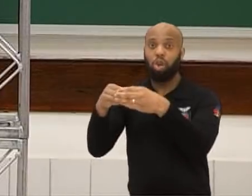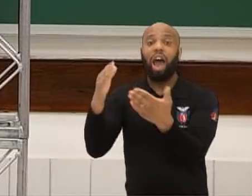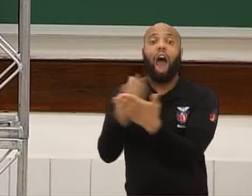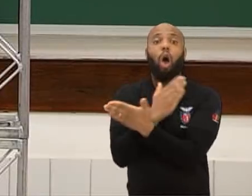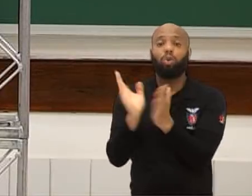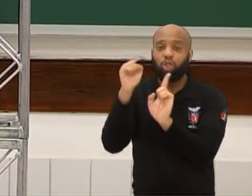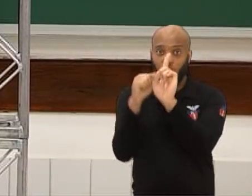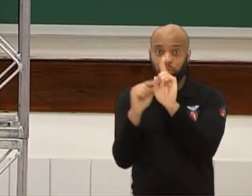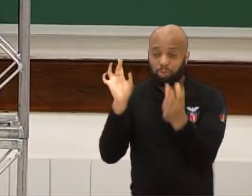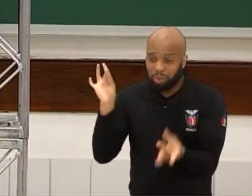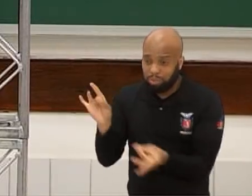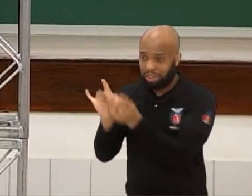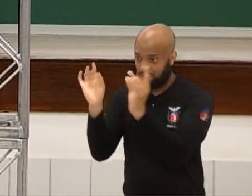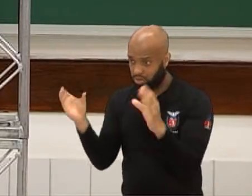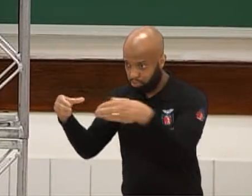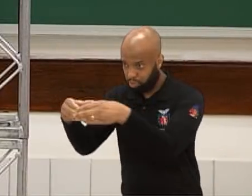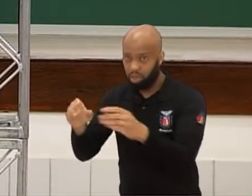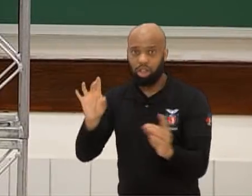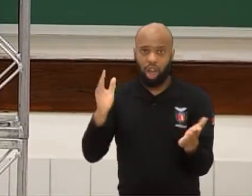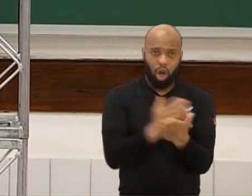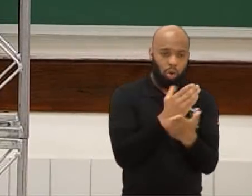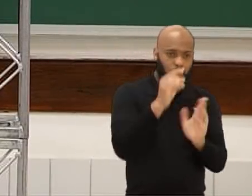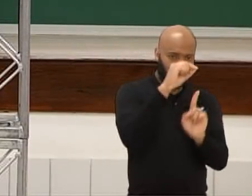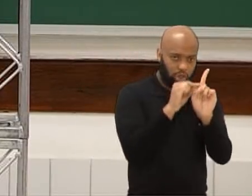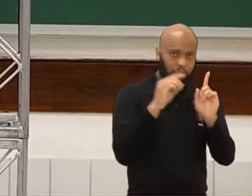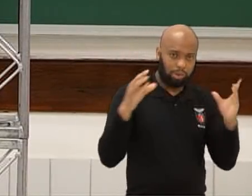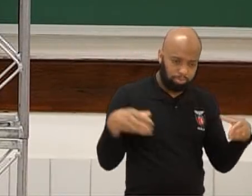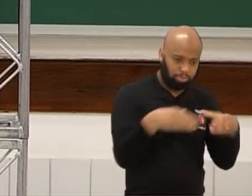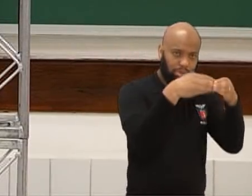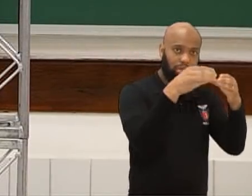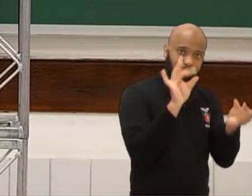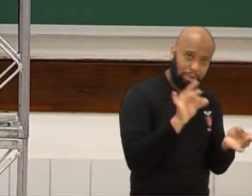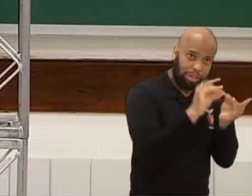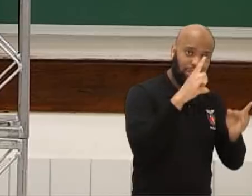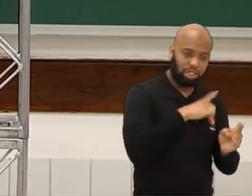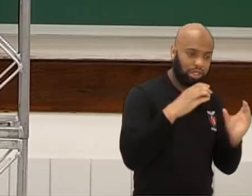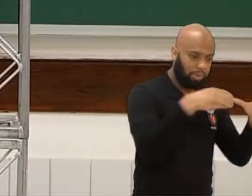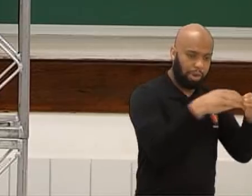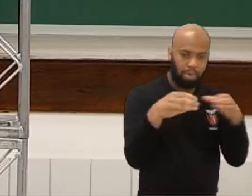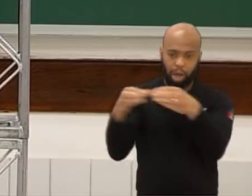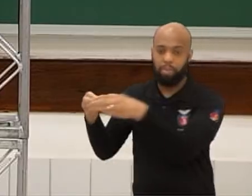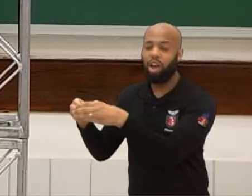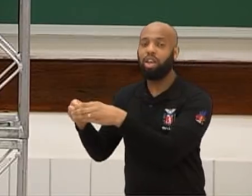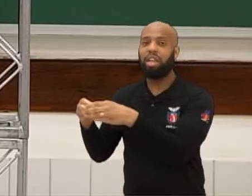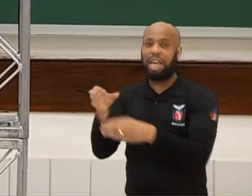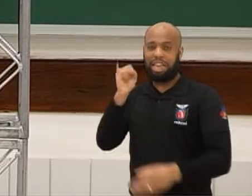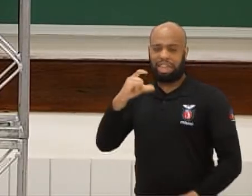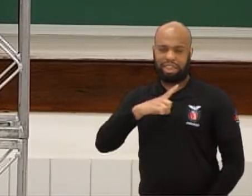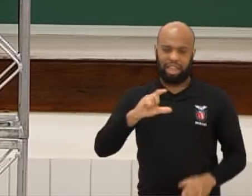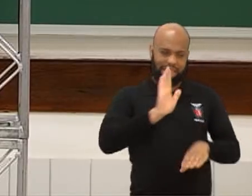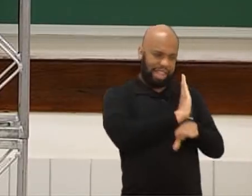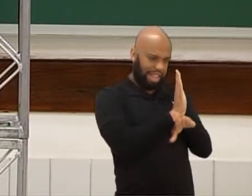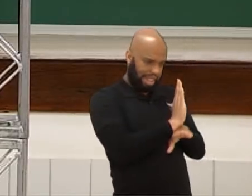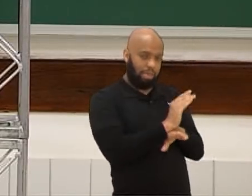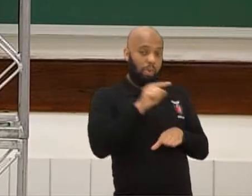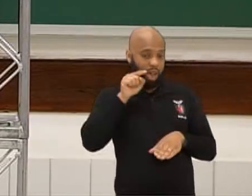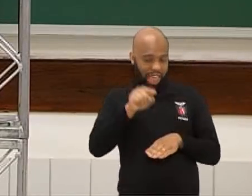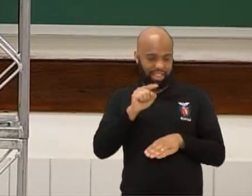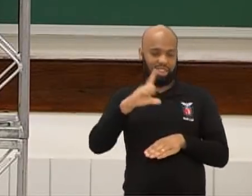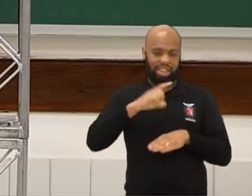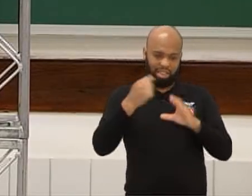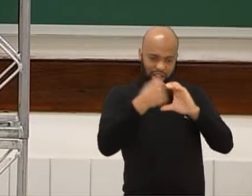Essas coletâneas tinham diferentes músicas que poderiam ser usadas dependendo das características da cena.